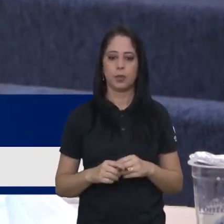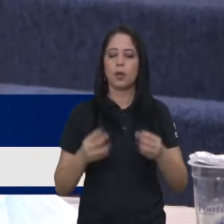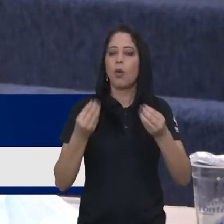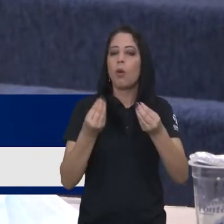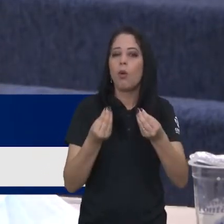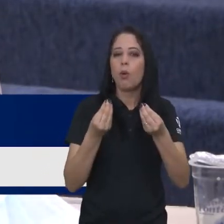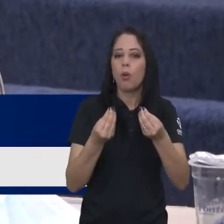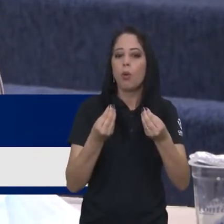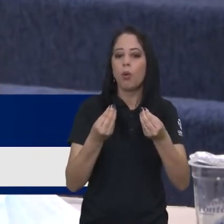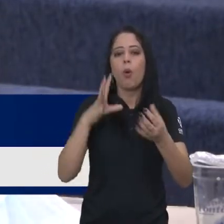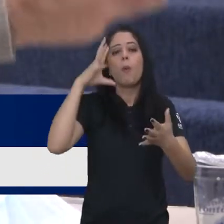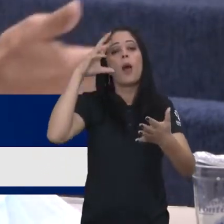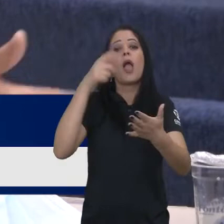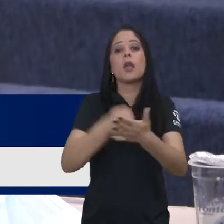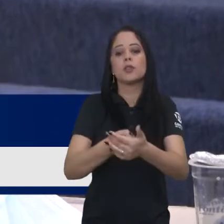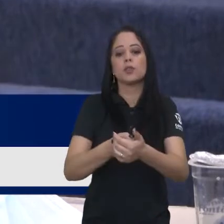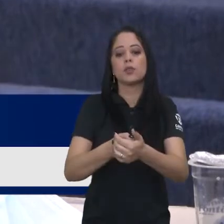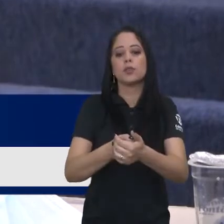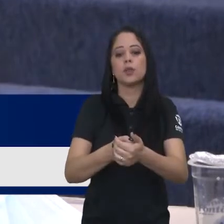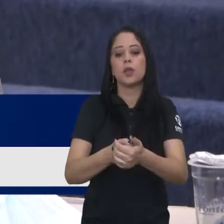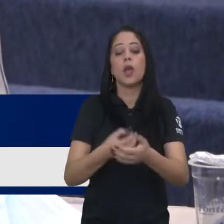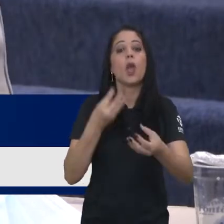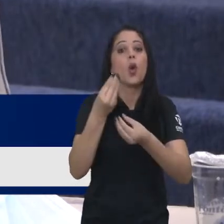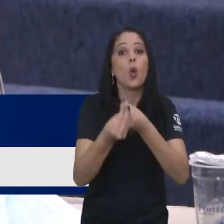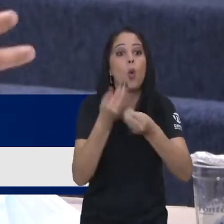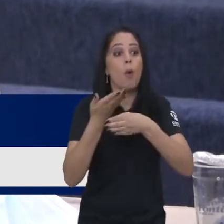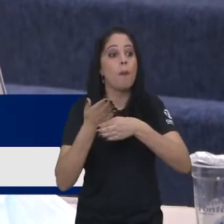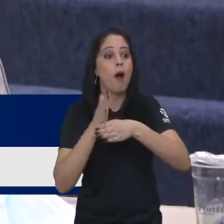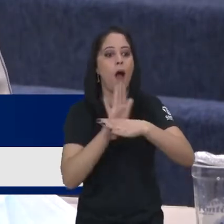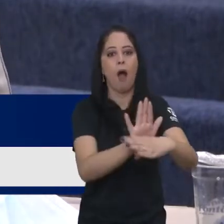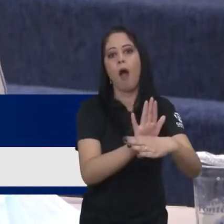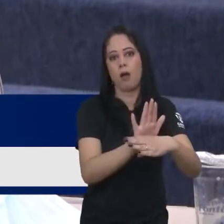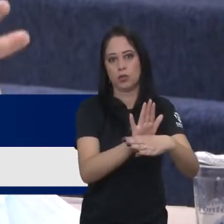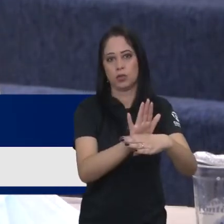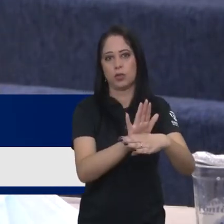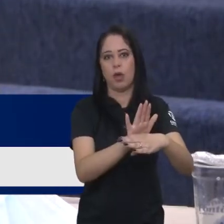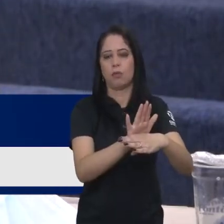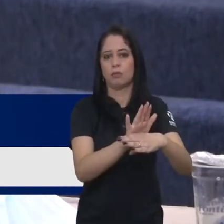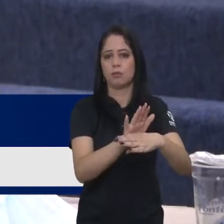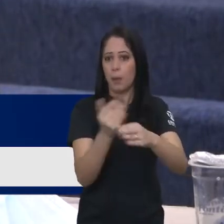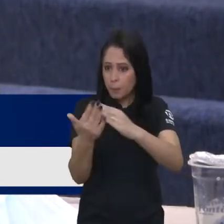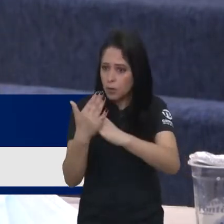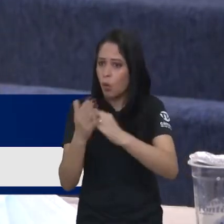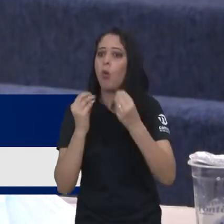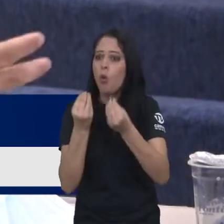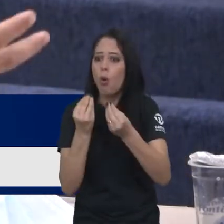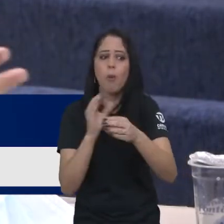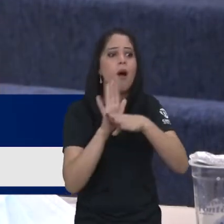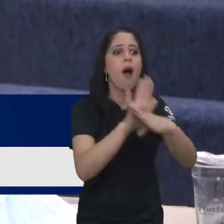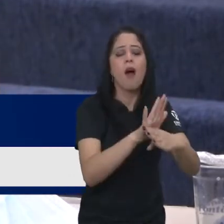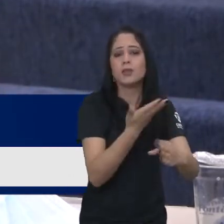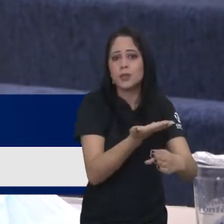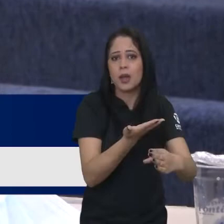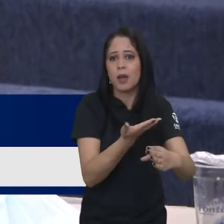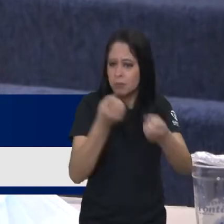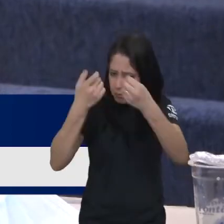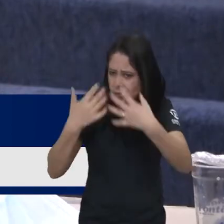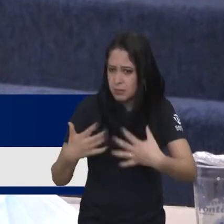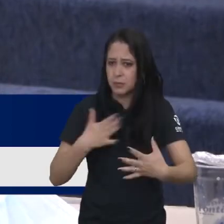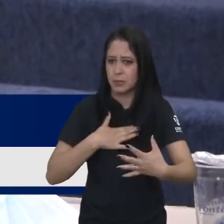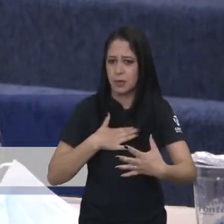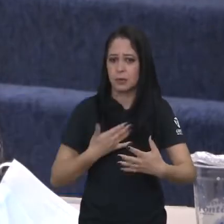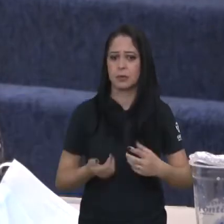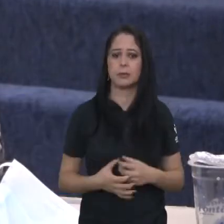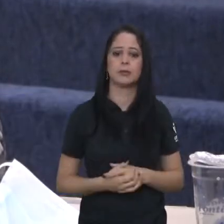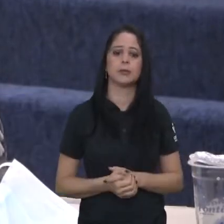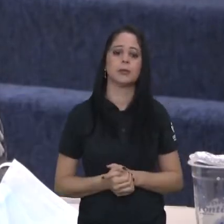compensação? O senhor, pela sua experiência, como a gente dentro dessa comissão pode trabalhar isso para que a gente também